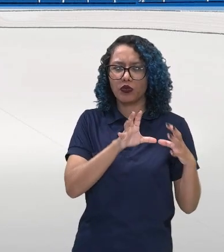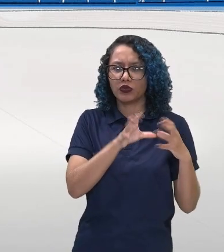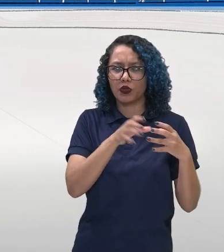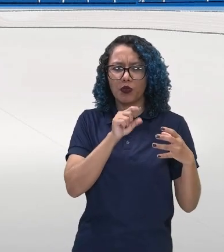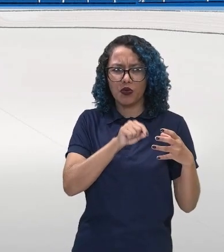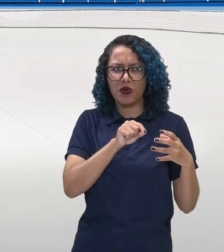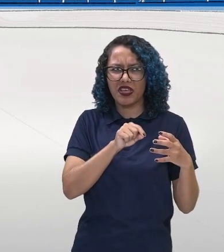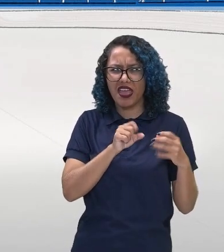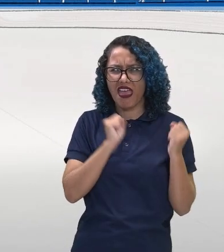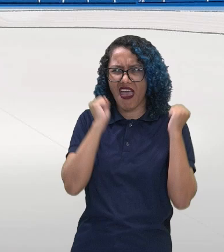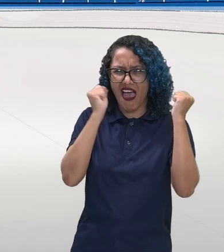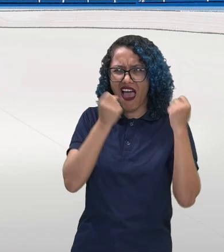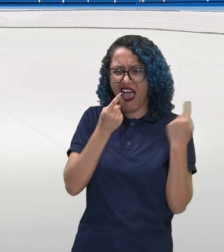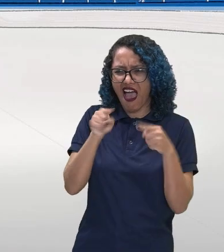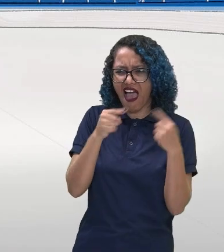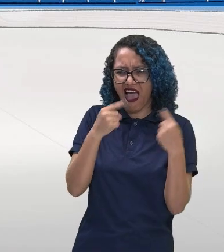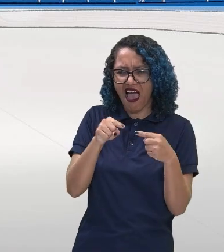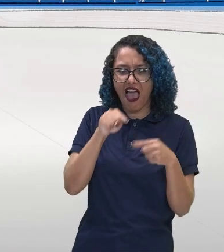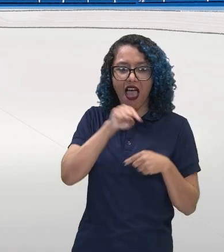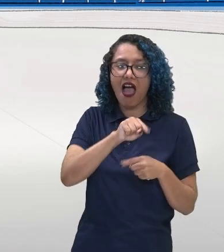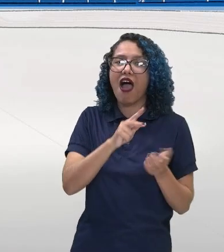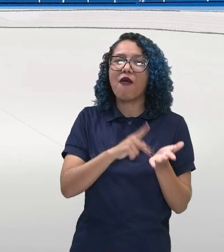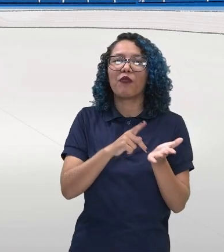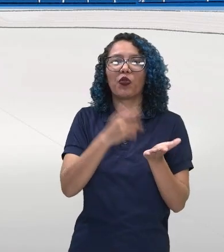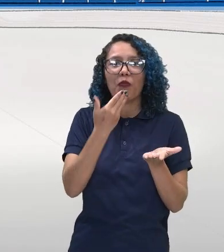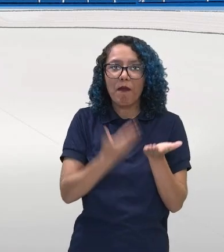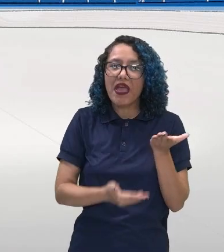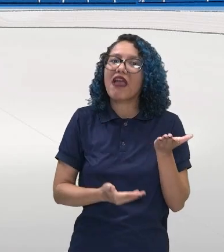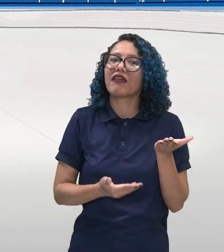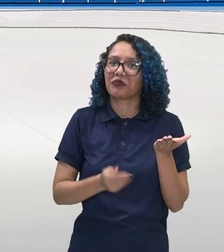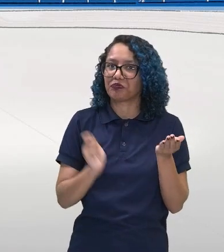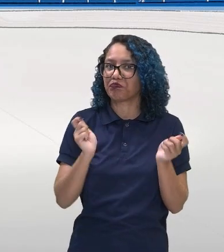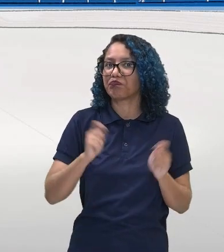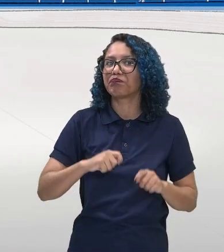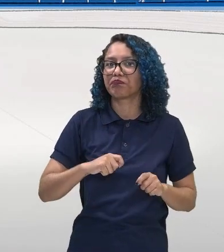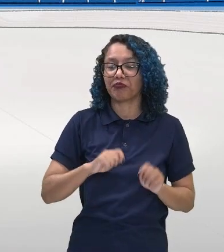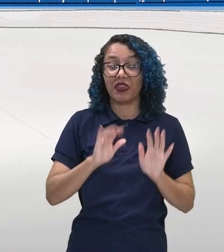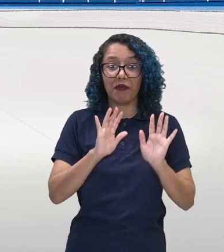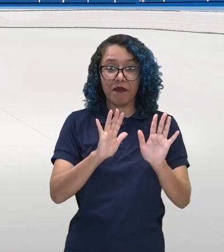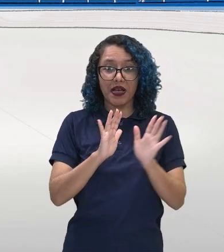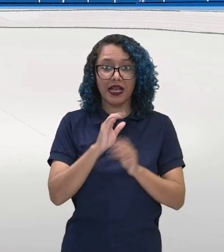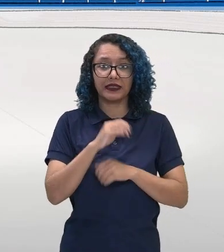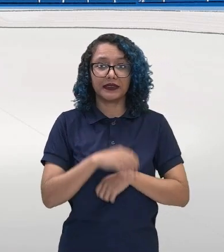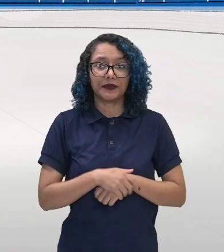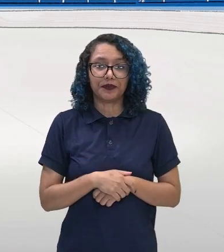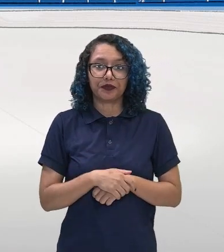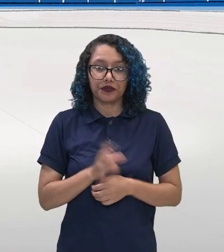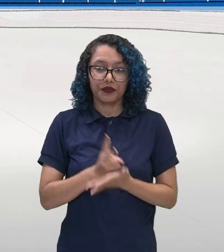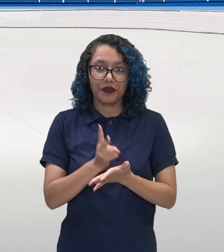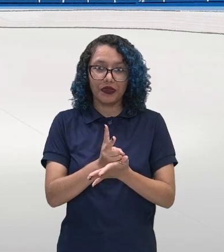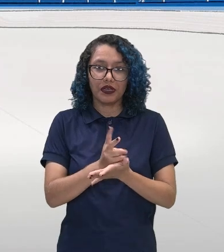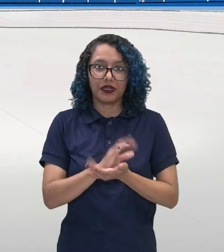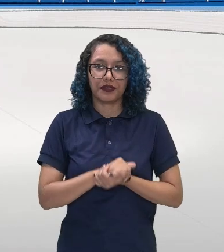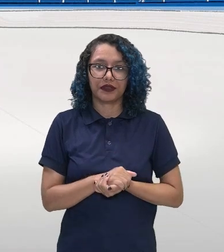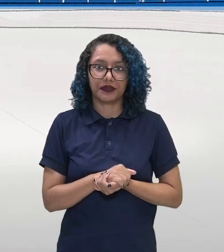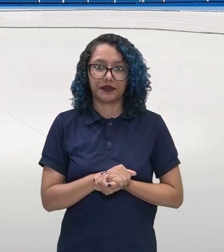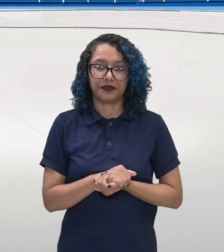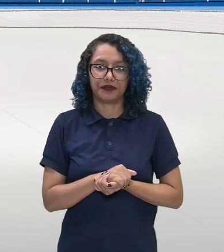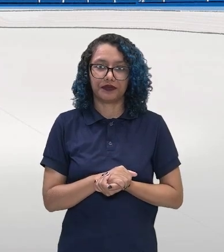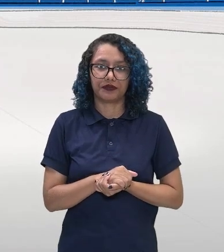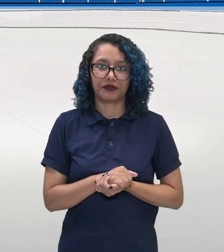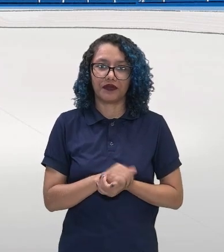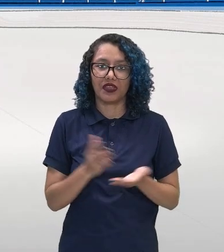contrário estiver se apresentando, vai perder ponto. Mas aí, saindo de Parintins, nós vamos lá para a